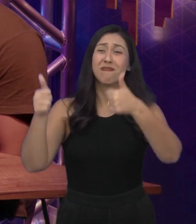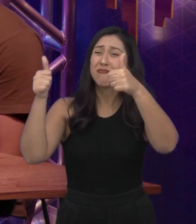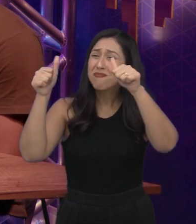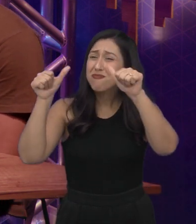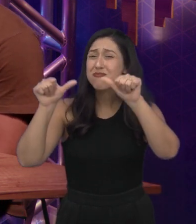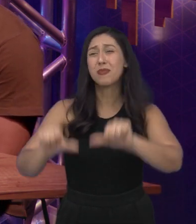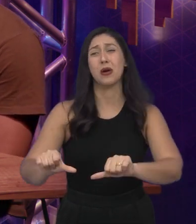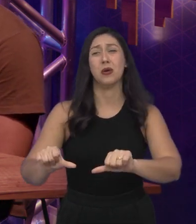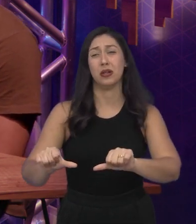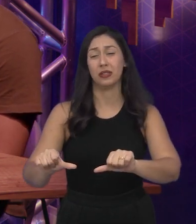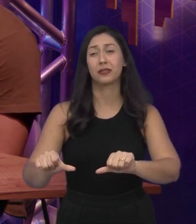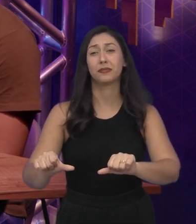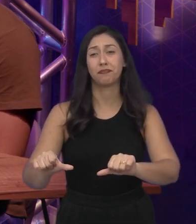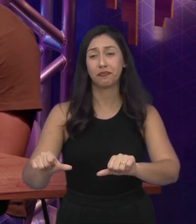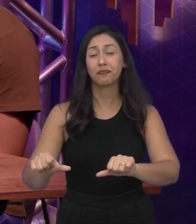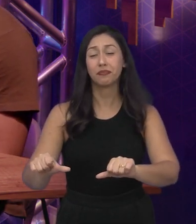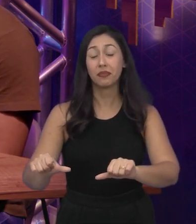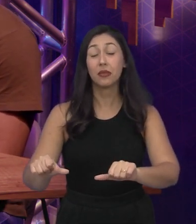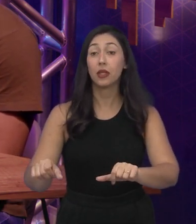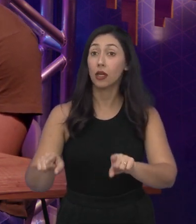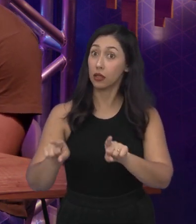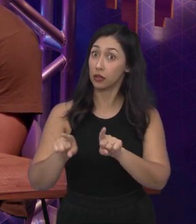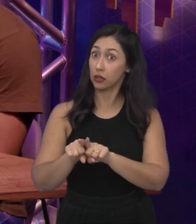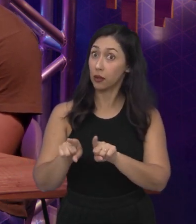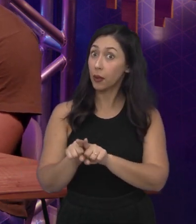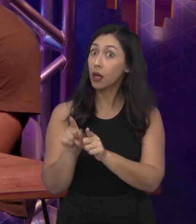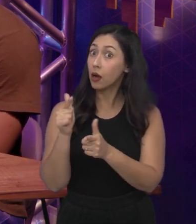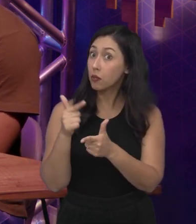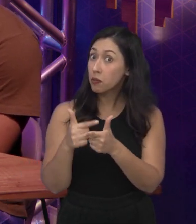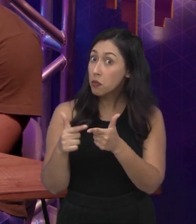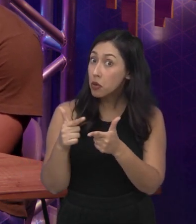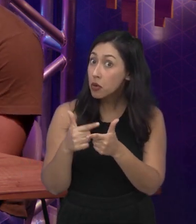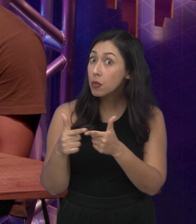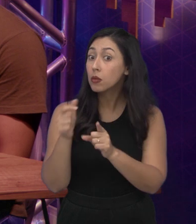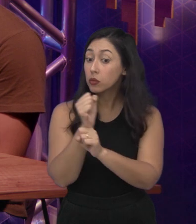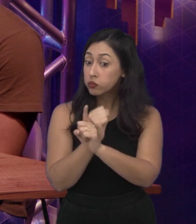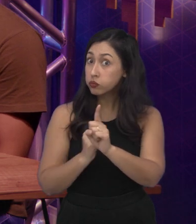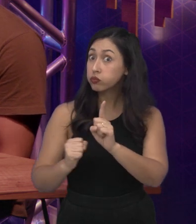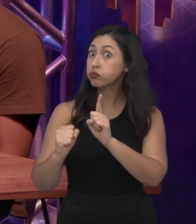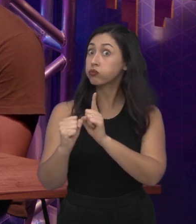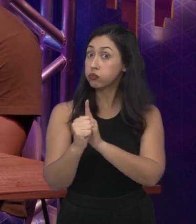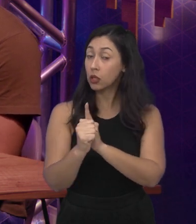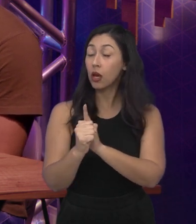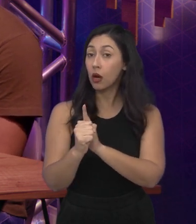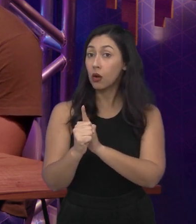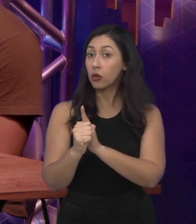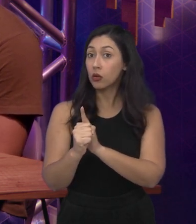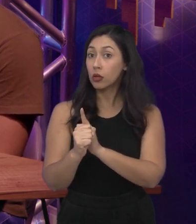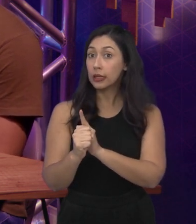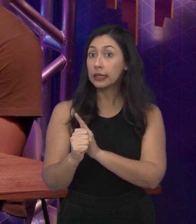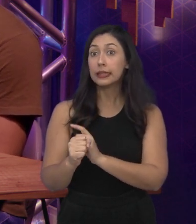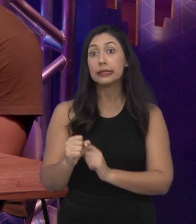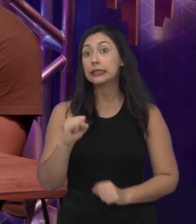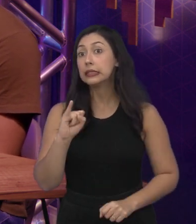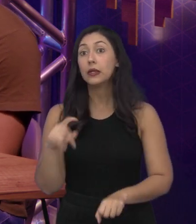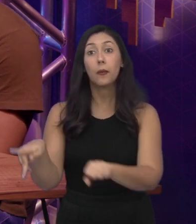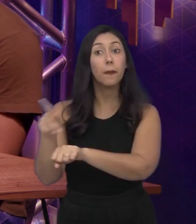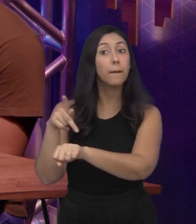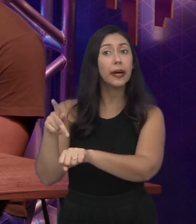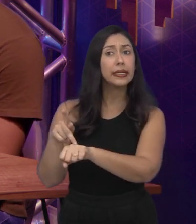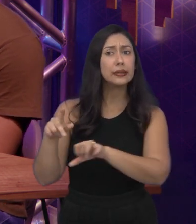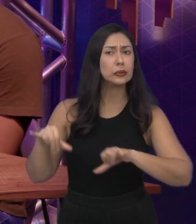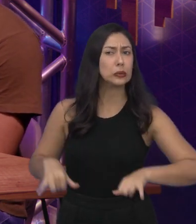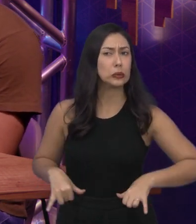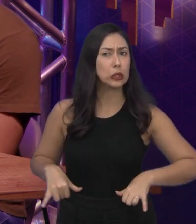pior em todos os níveis, né? E, inclusive é um problema social gigantesco quando tem um país com fome.